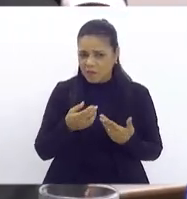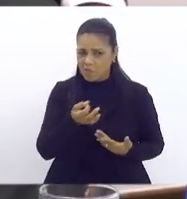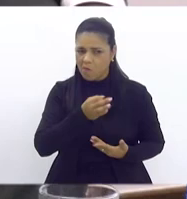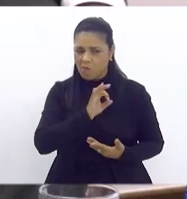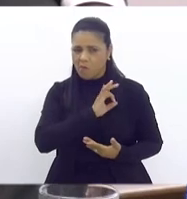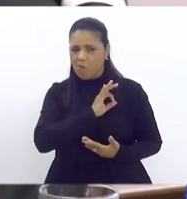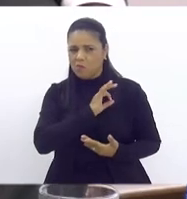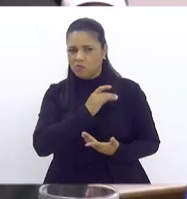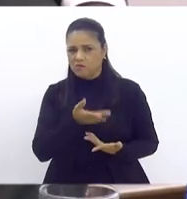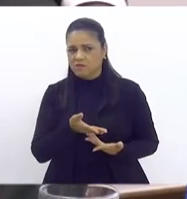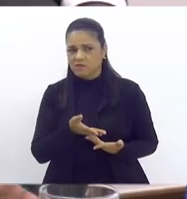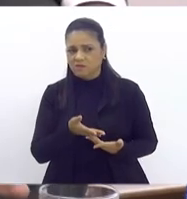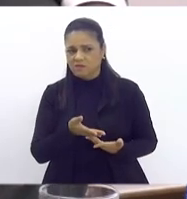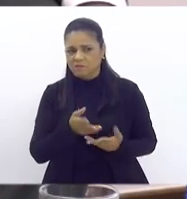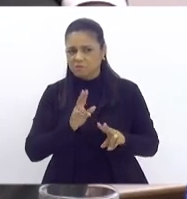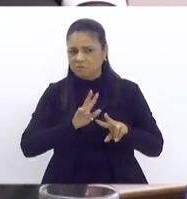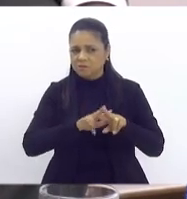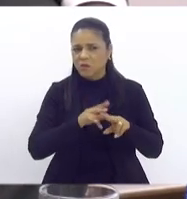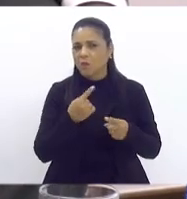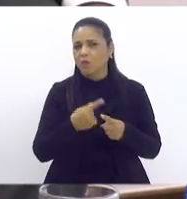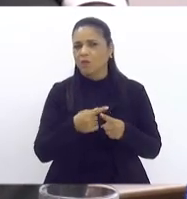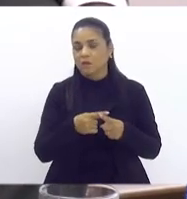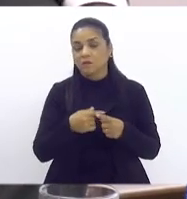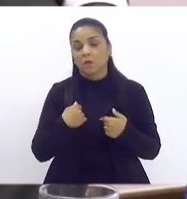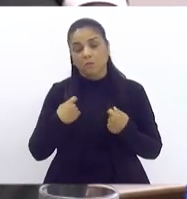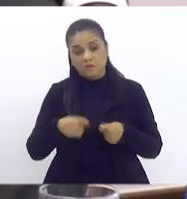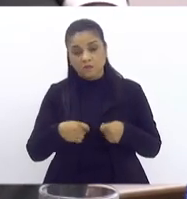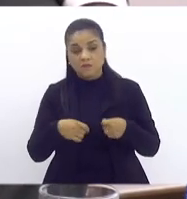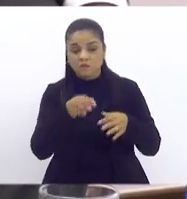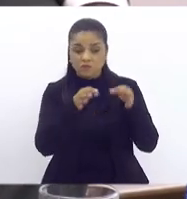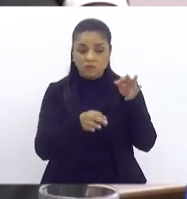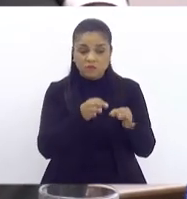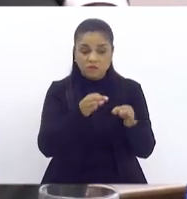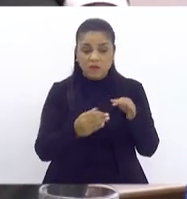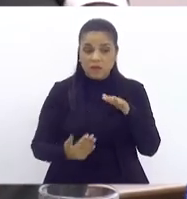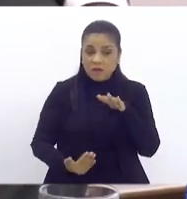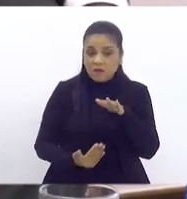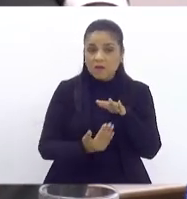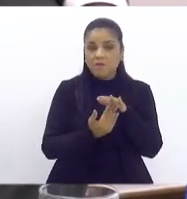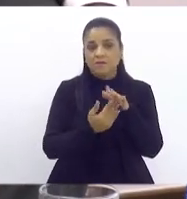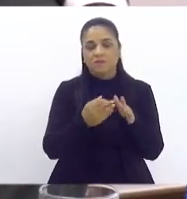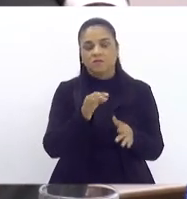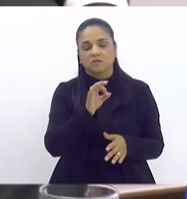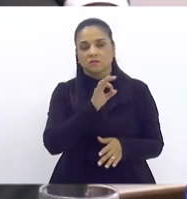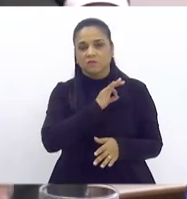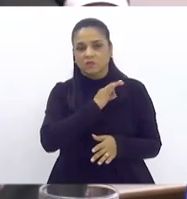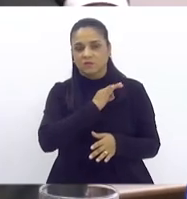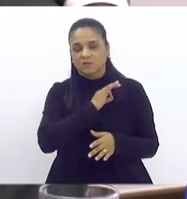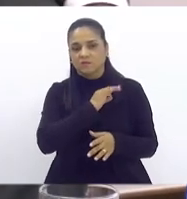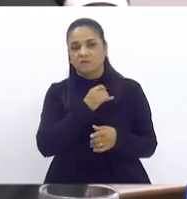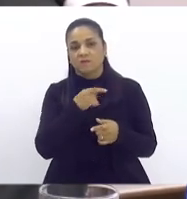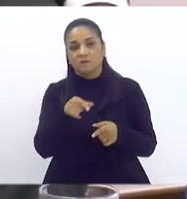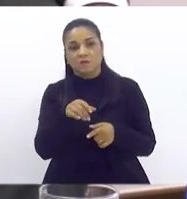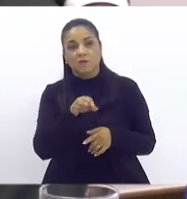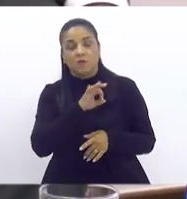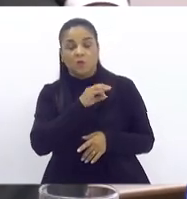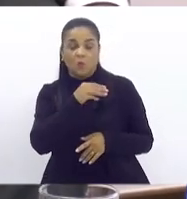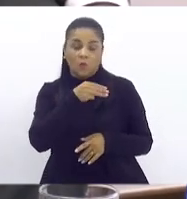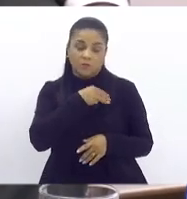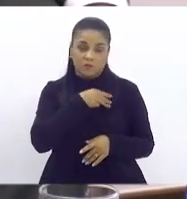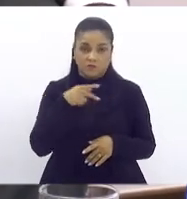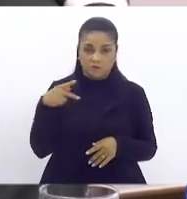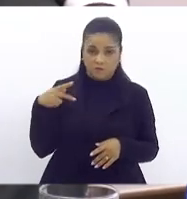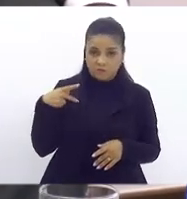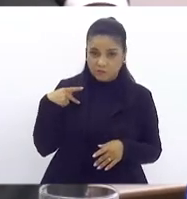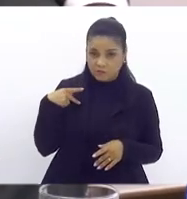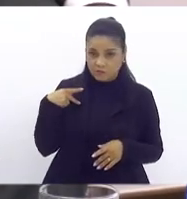ário ele tem que aprender a limitar o trabalho da Polícia mesmo quando as práticas policiais as práticas do Ministério Público